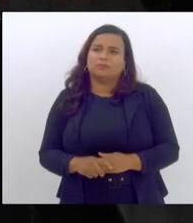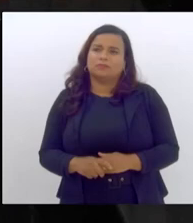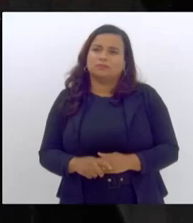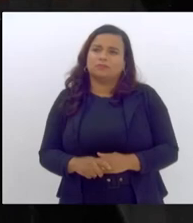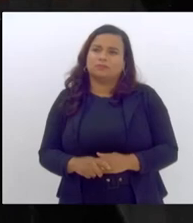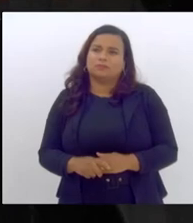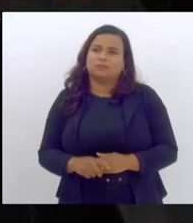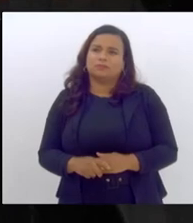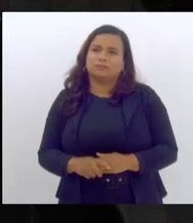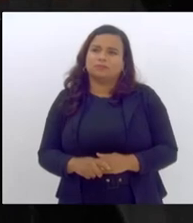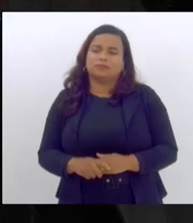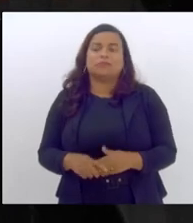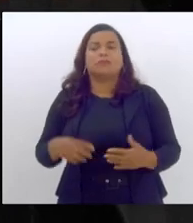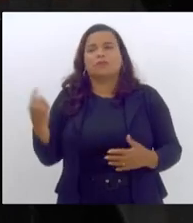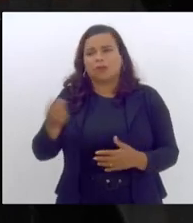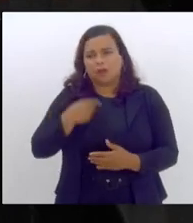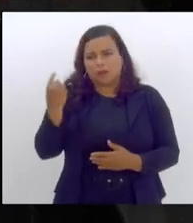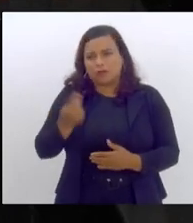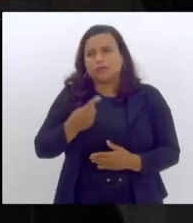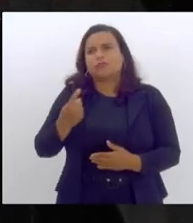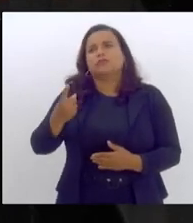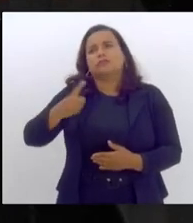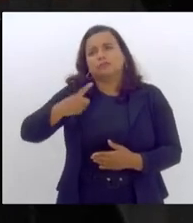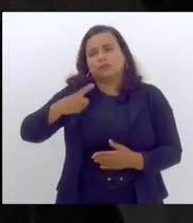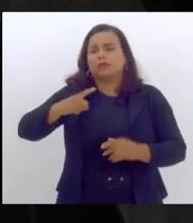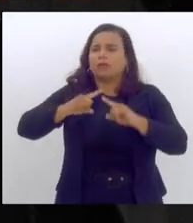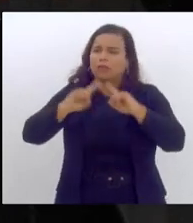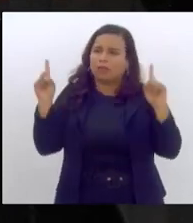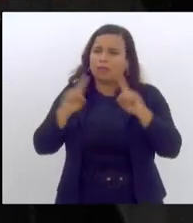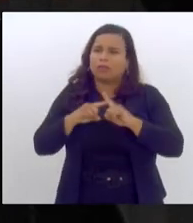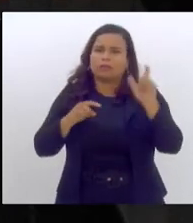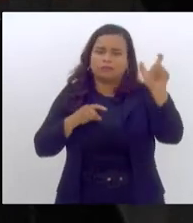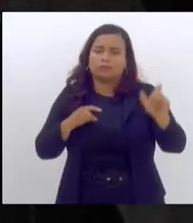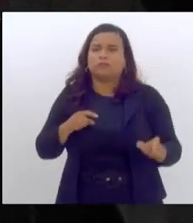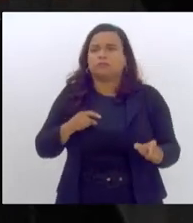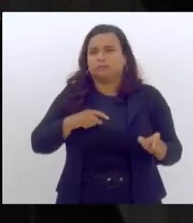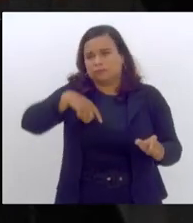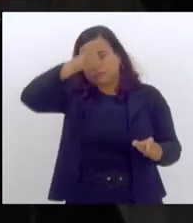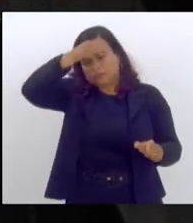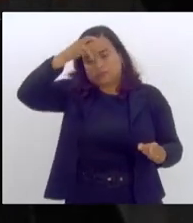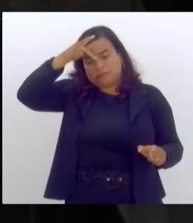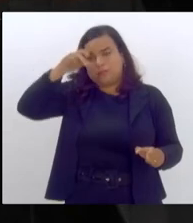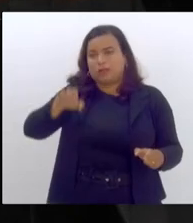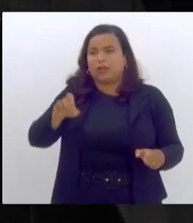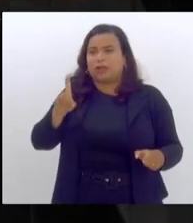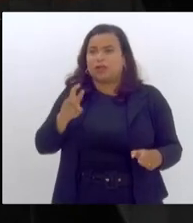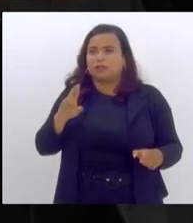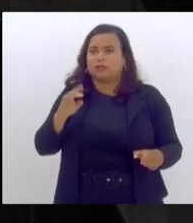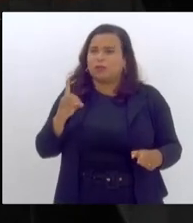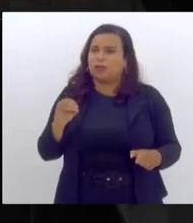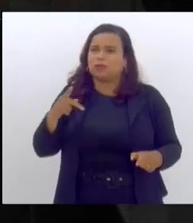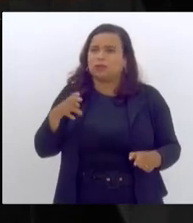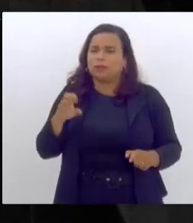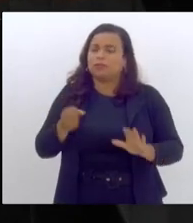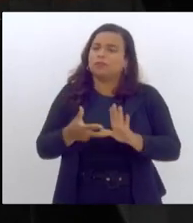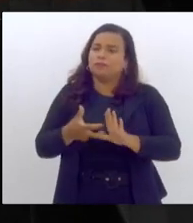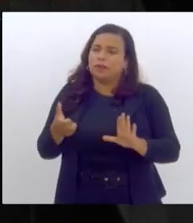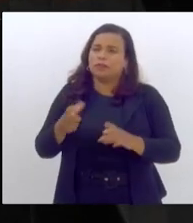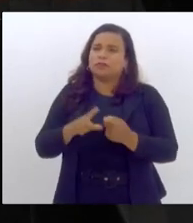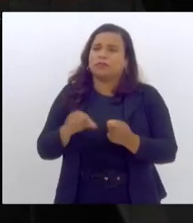o nosso protesto ao prefeito Eduardo Paes por esse veto do artigo 22 da